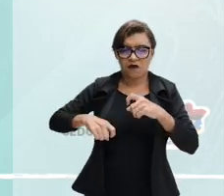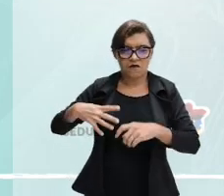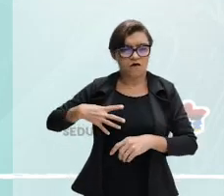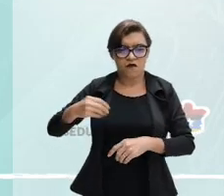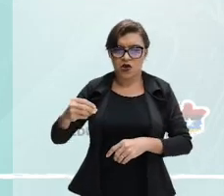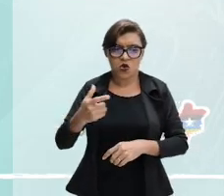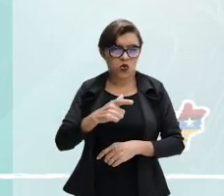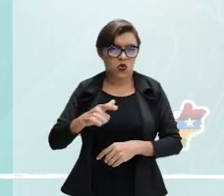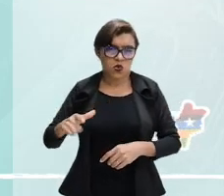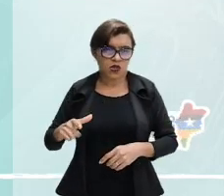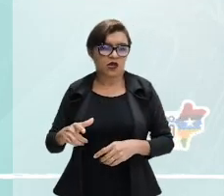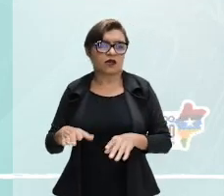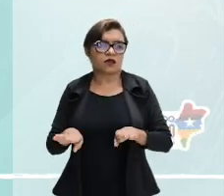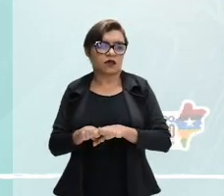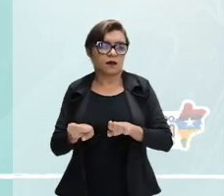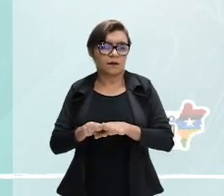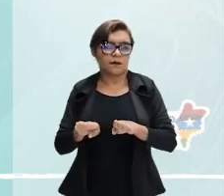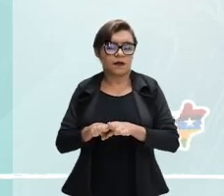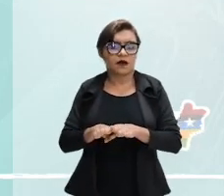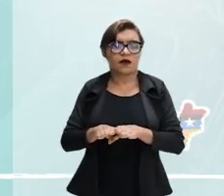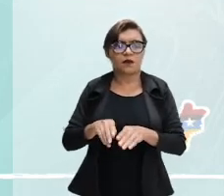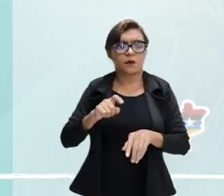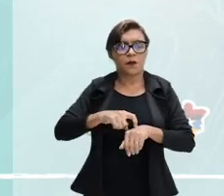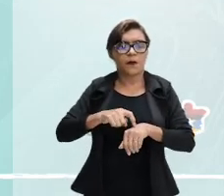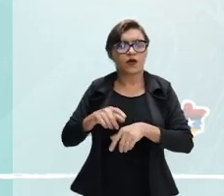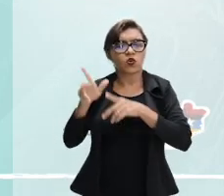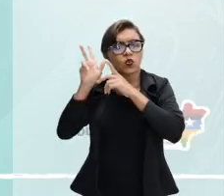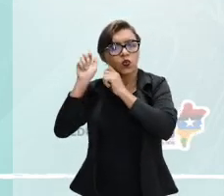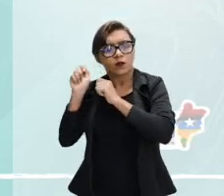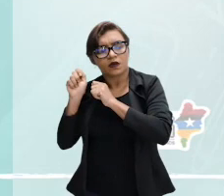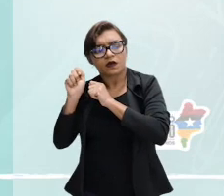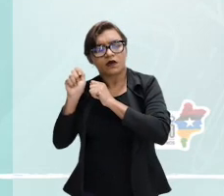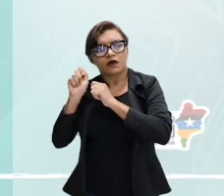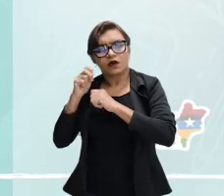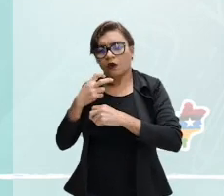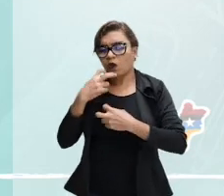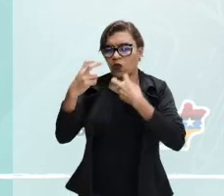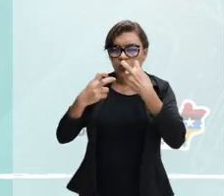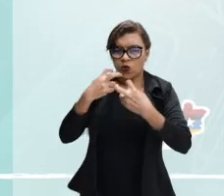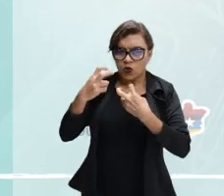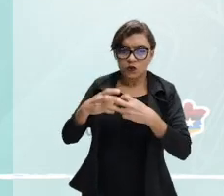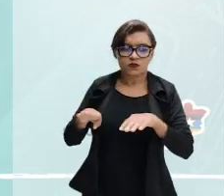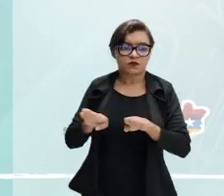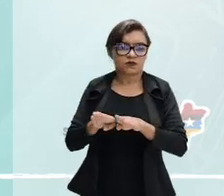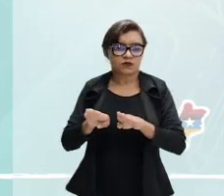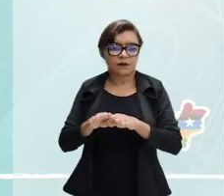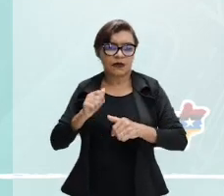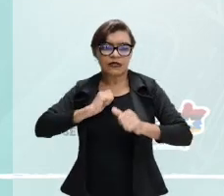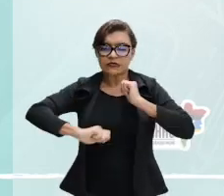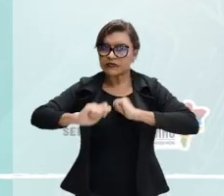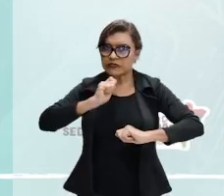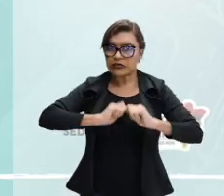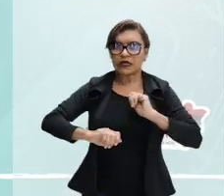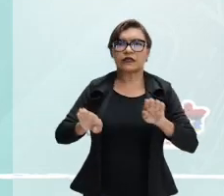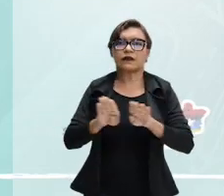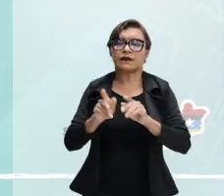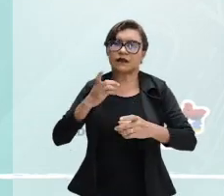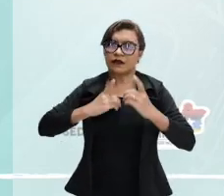apneia do sono, maior tendência às varizes e úlceras venosas, ansiedade,